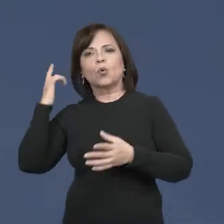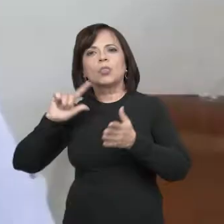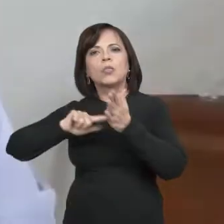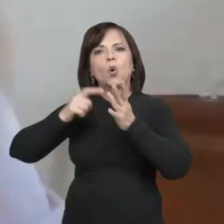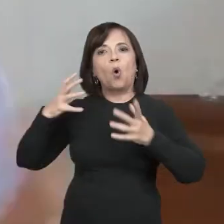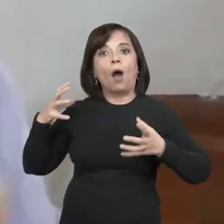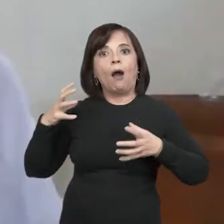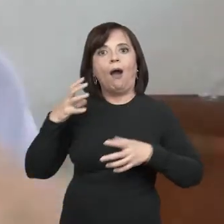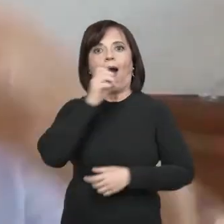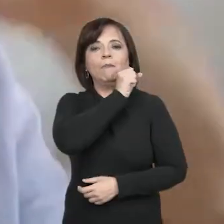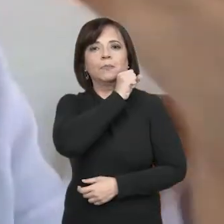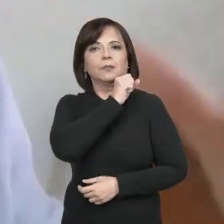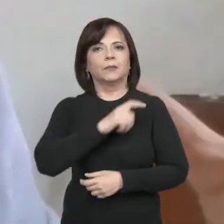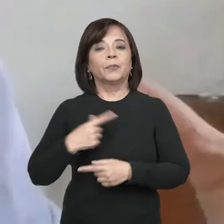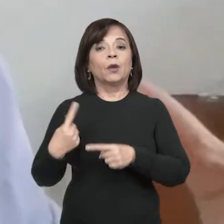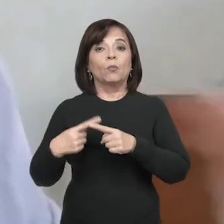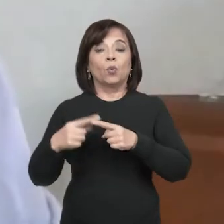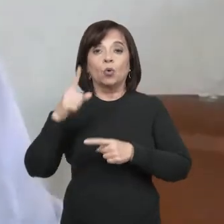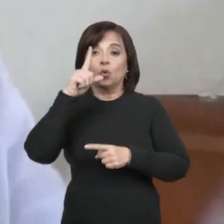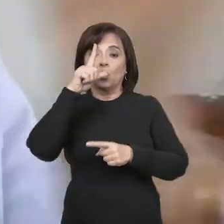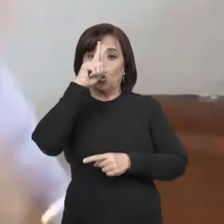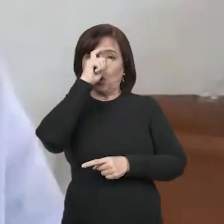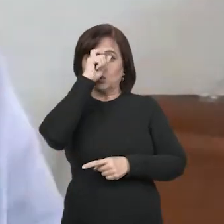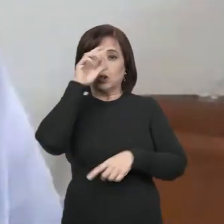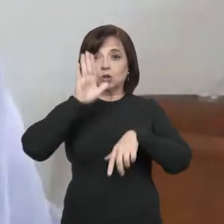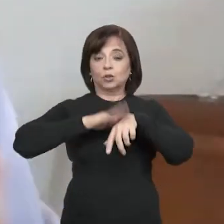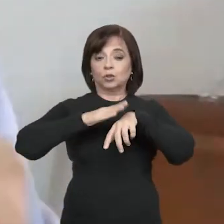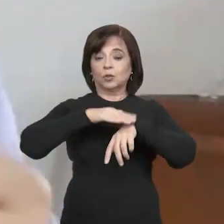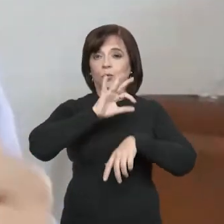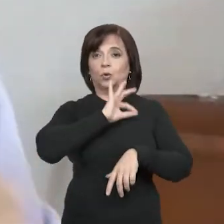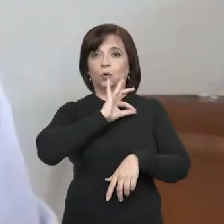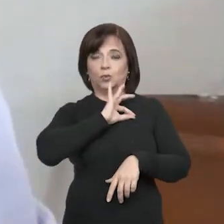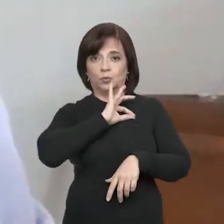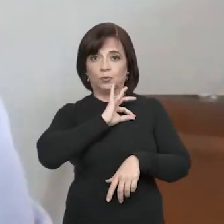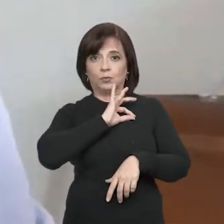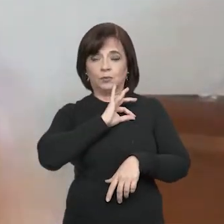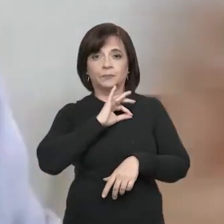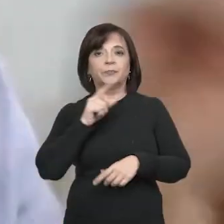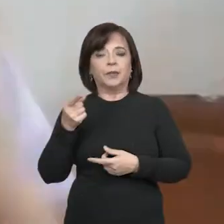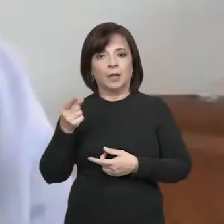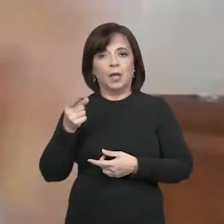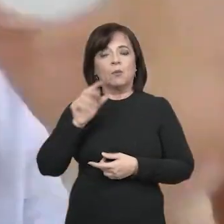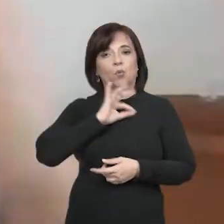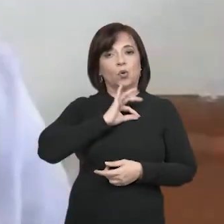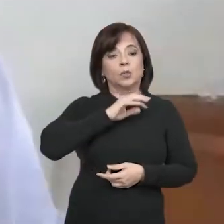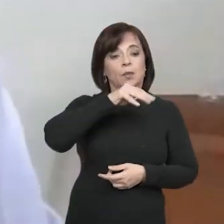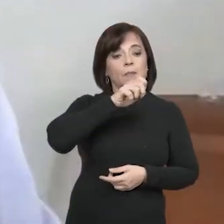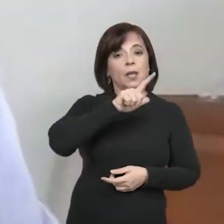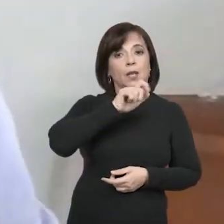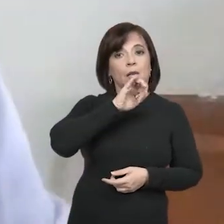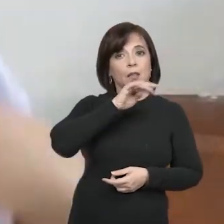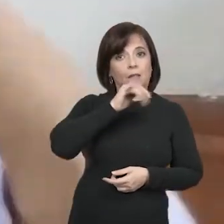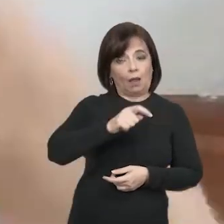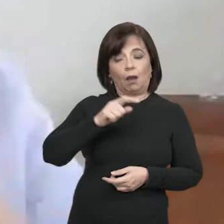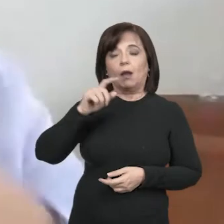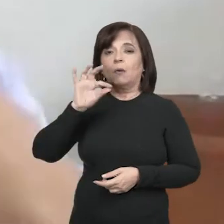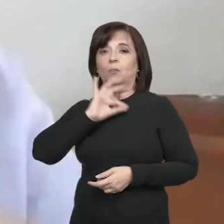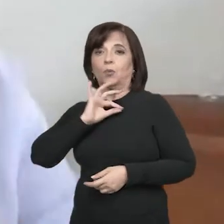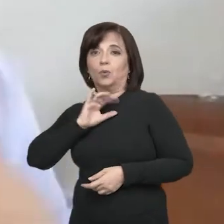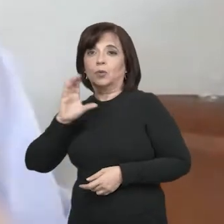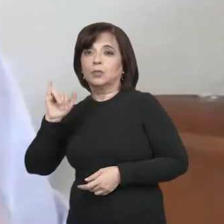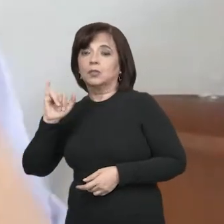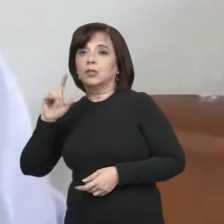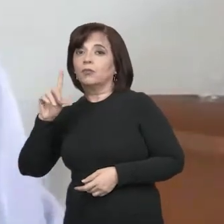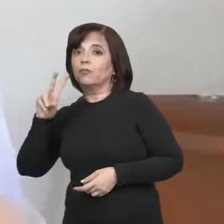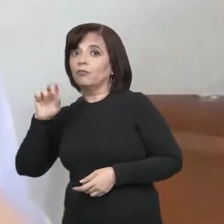rápida. Assim que o Hospital Municipal chamou a polícia, acionou a Polícia Militar e a Polícia Civil, já todas